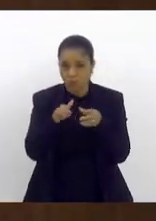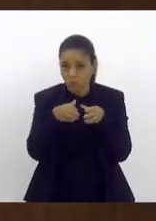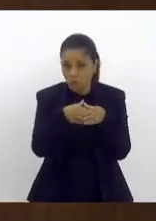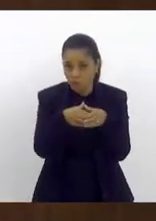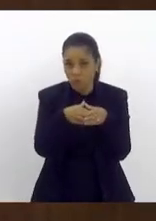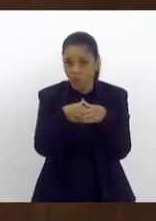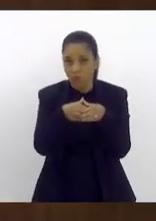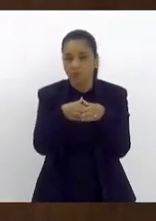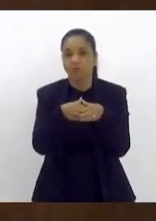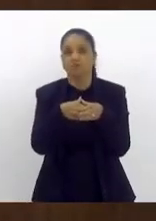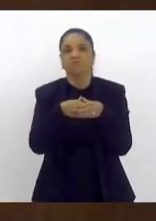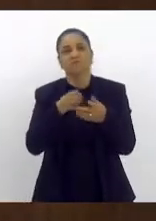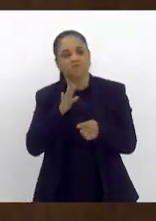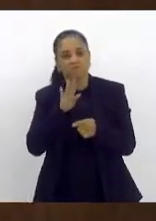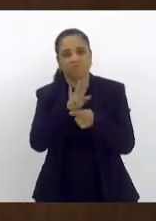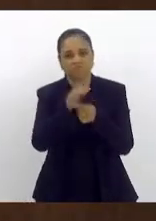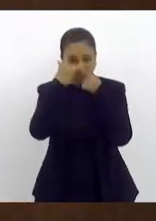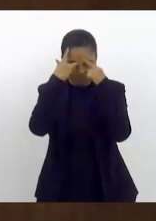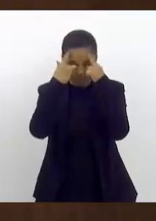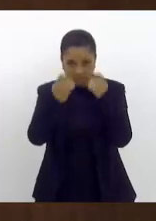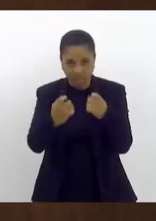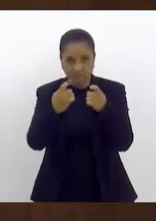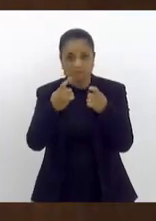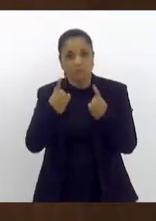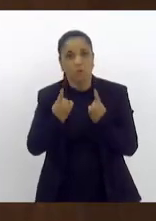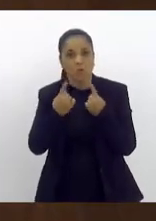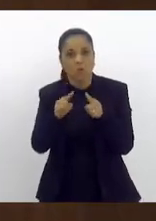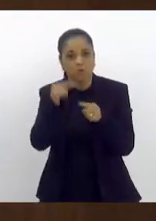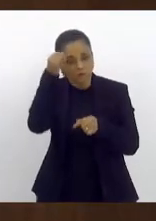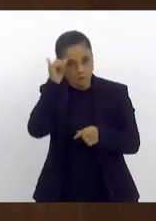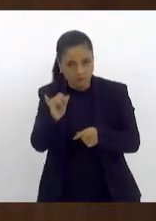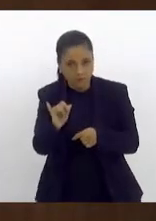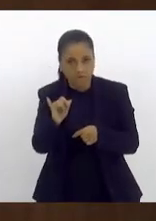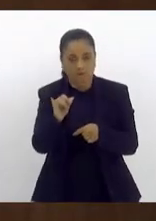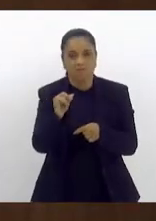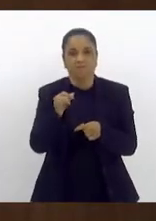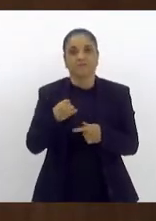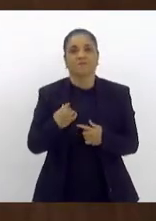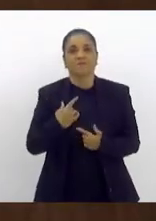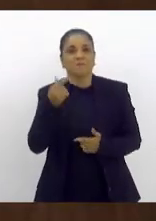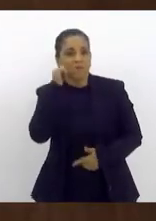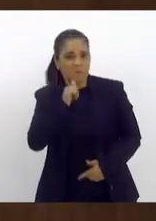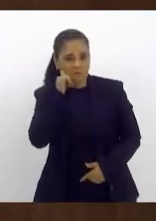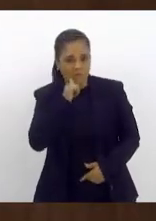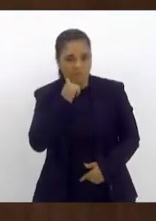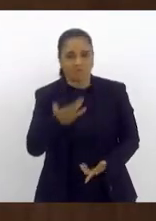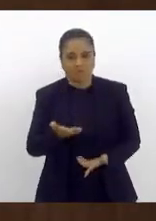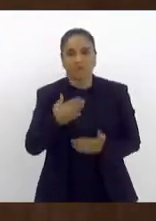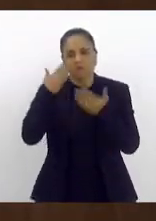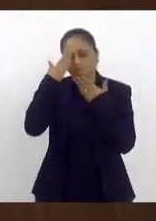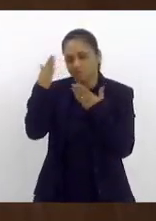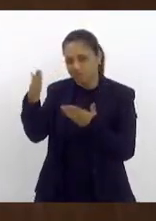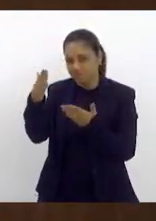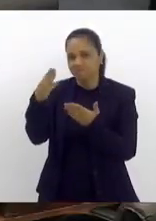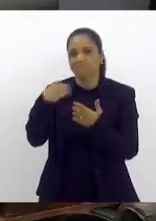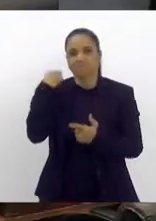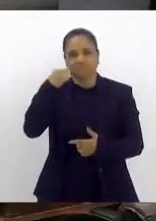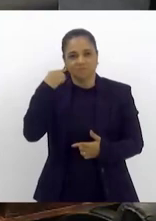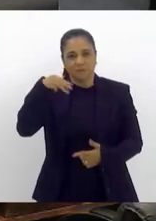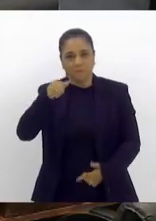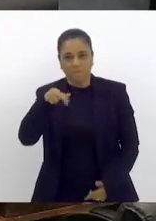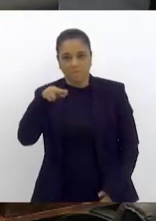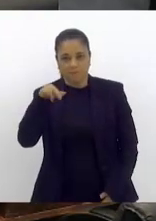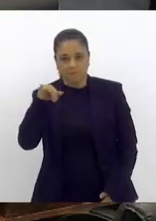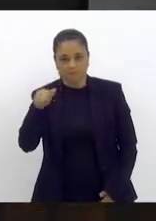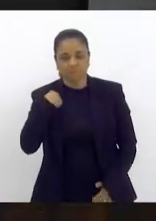liberte ela dessa violência doméstica. Muito obrigada, senhora presidenta. Parabéns, deputada Marina do MST. Parabéns, Marina,